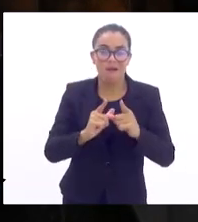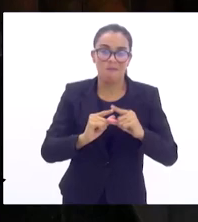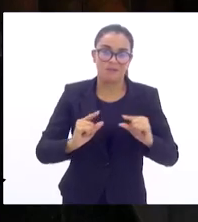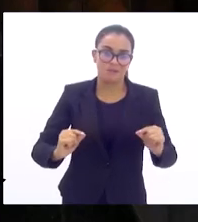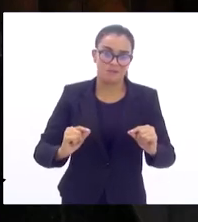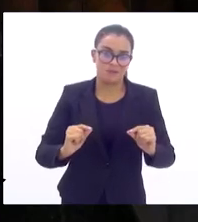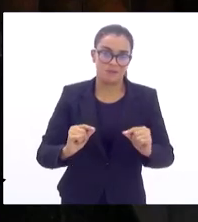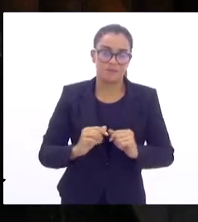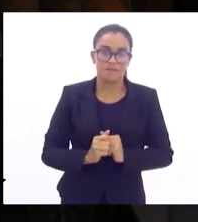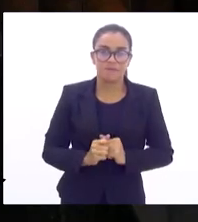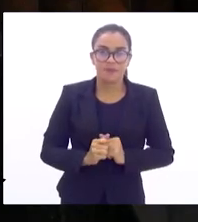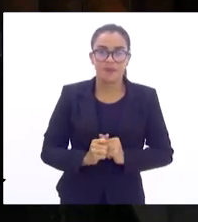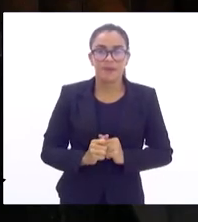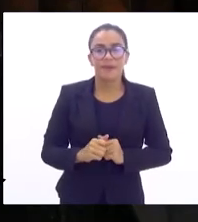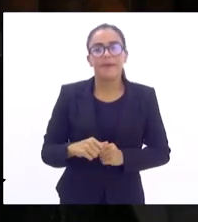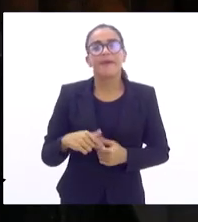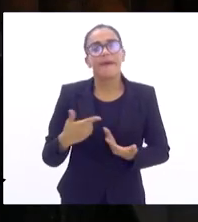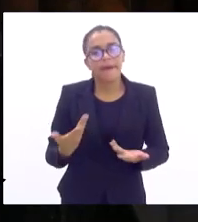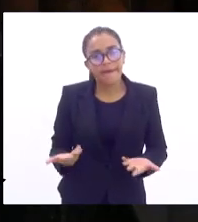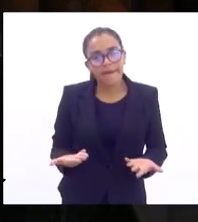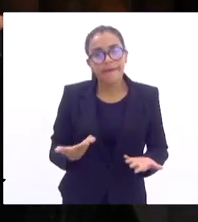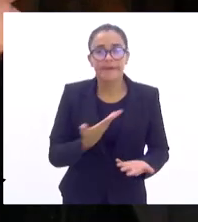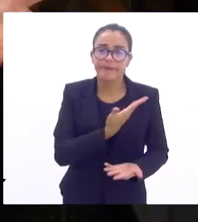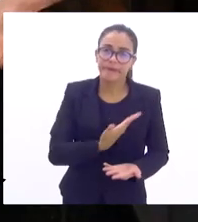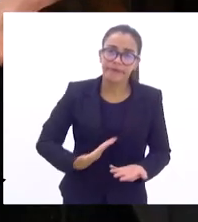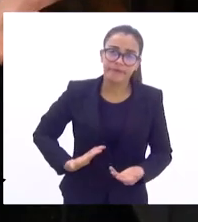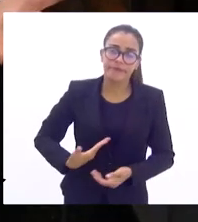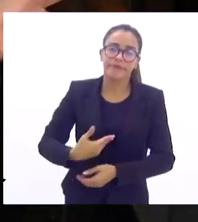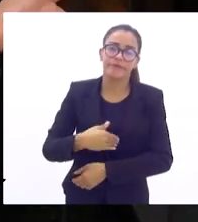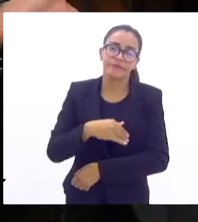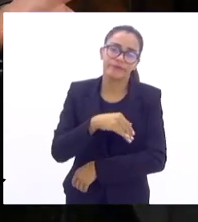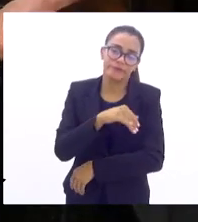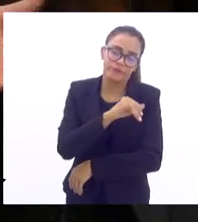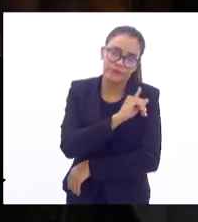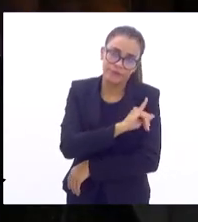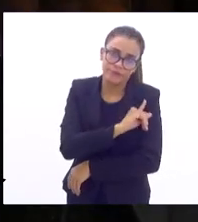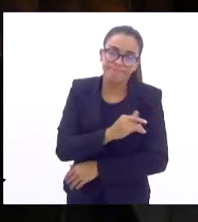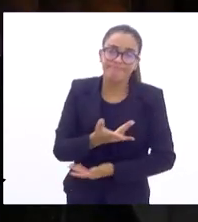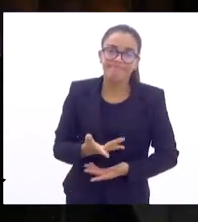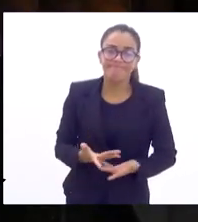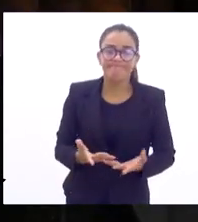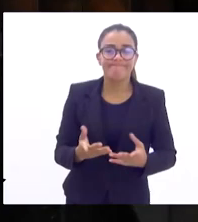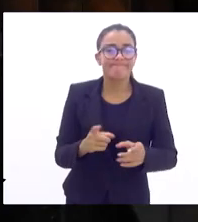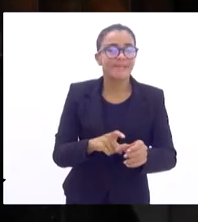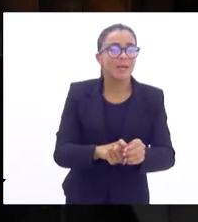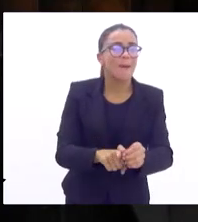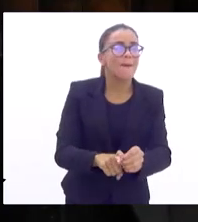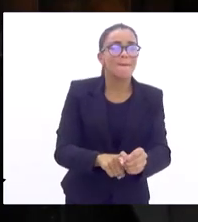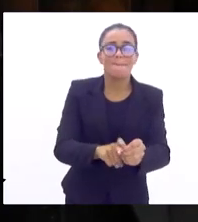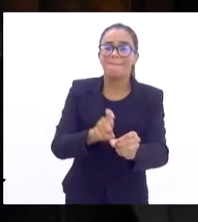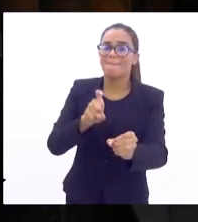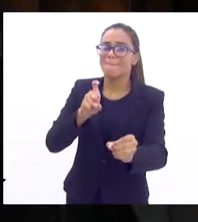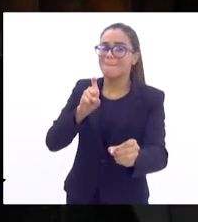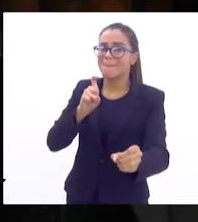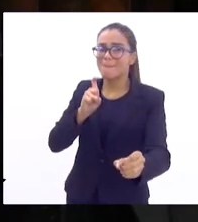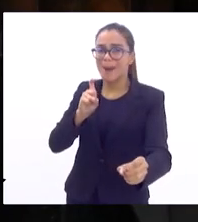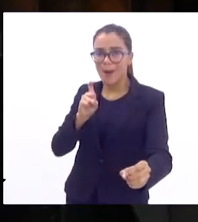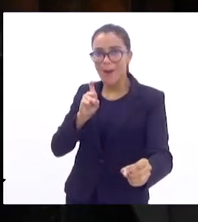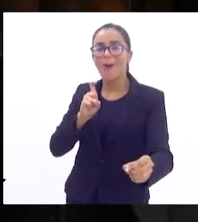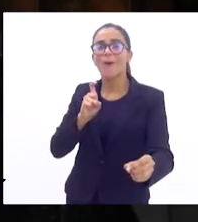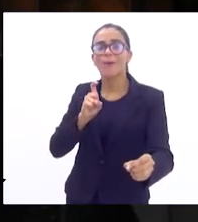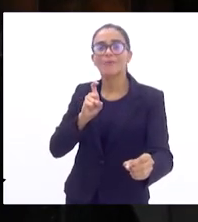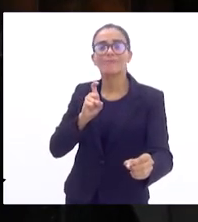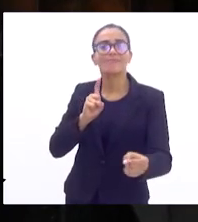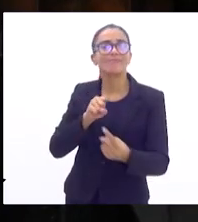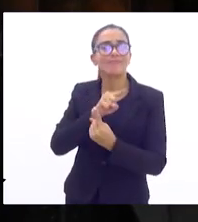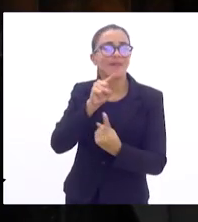o que praticamente fez com que o estado se dissociasse das suas